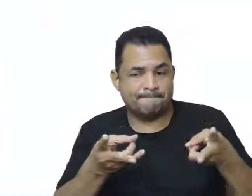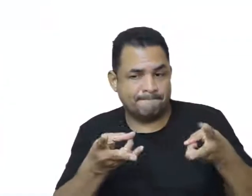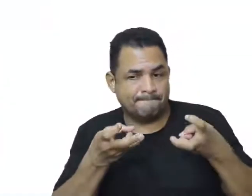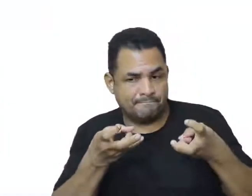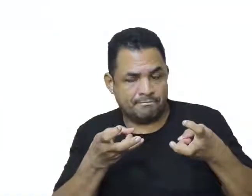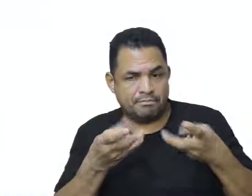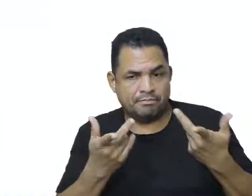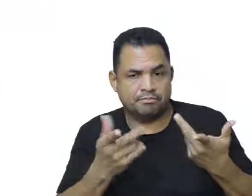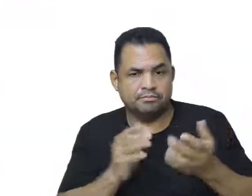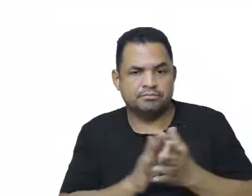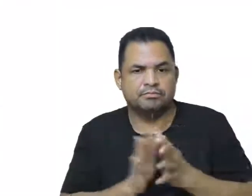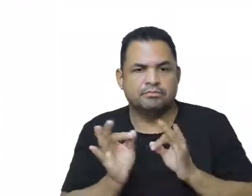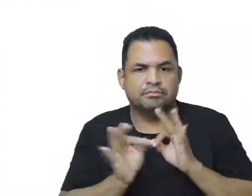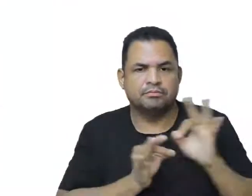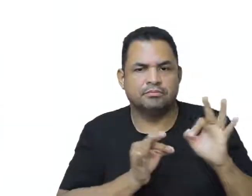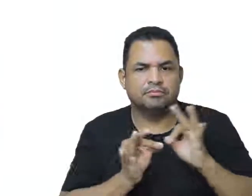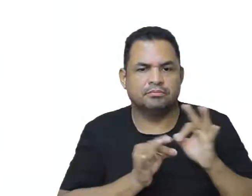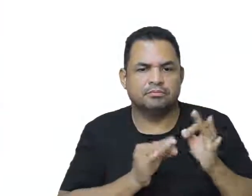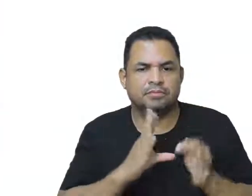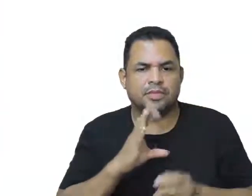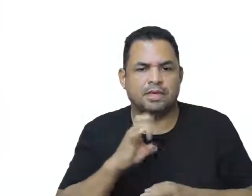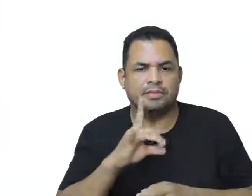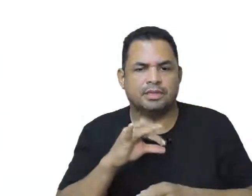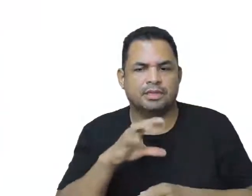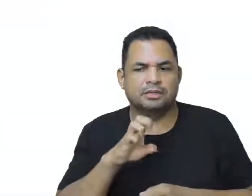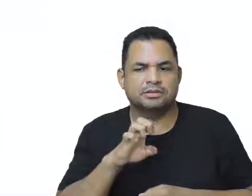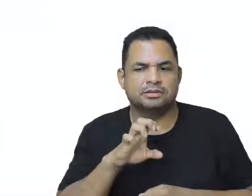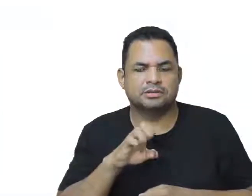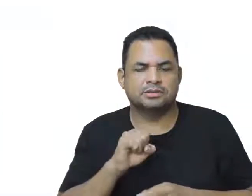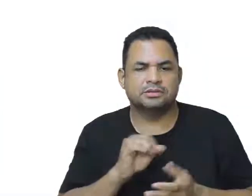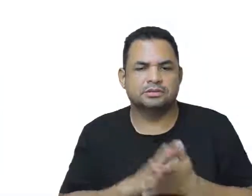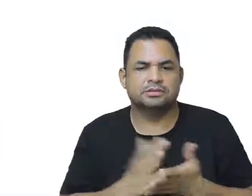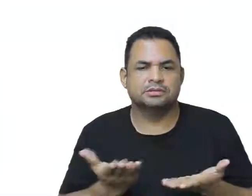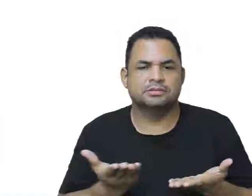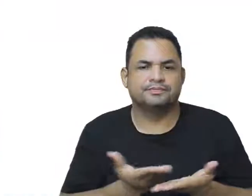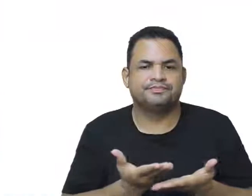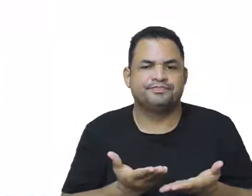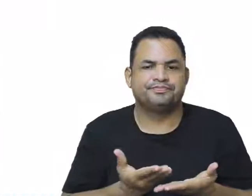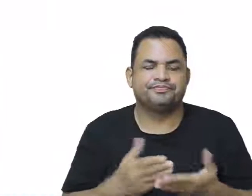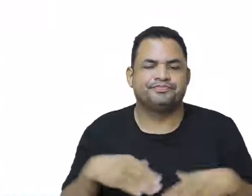questão, a formação dos capilares, que é justamente